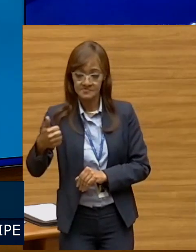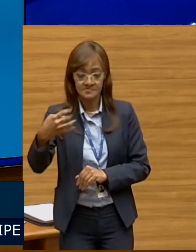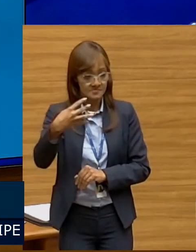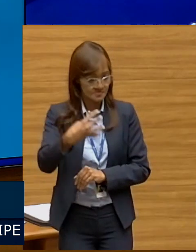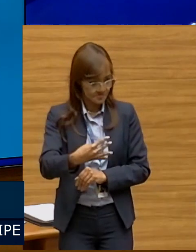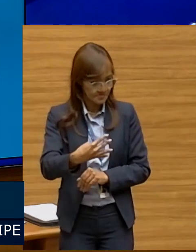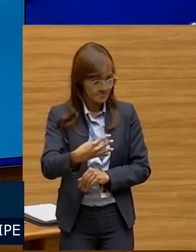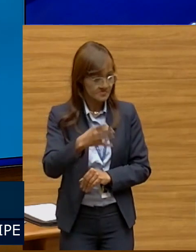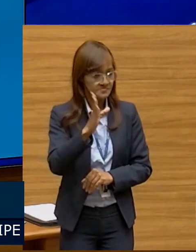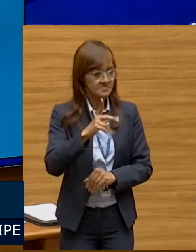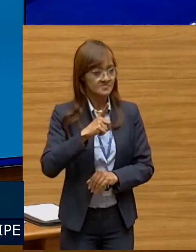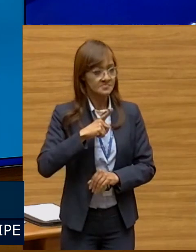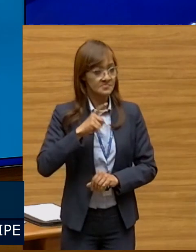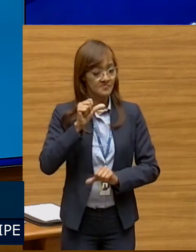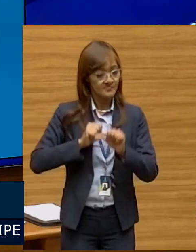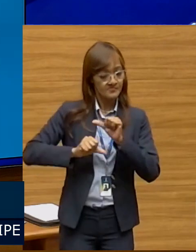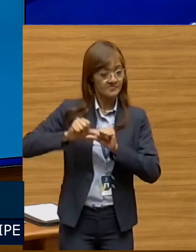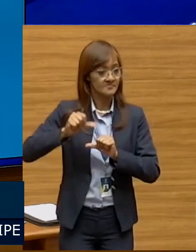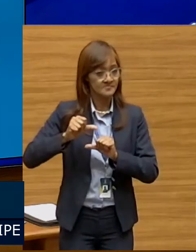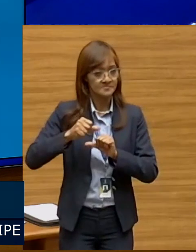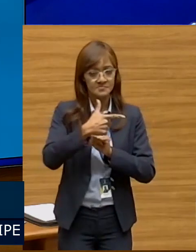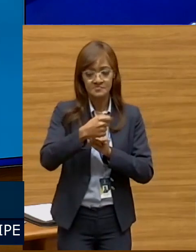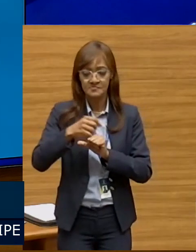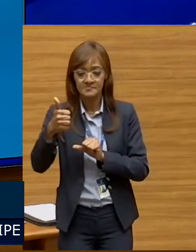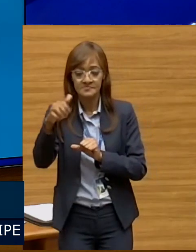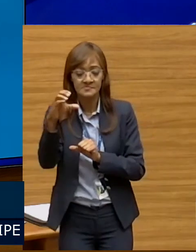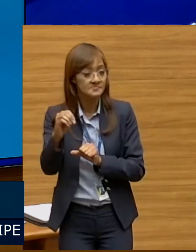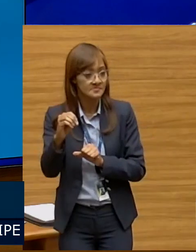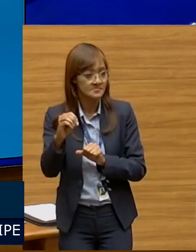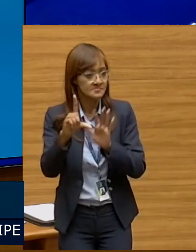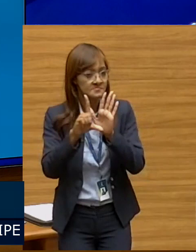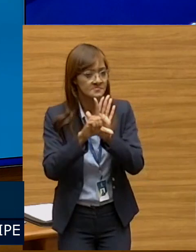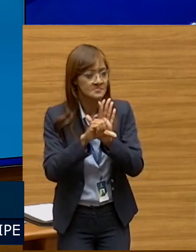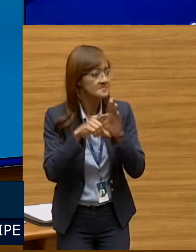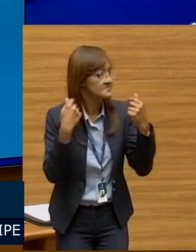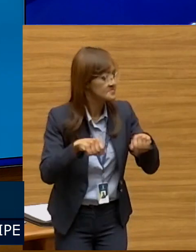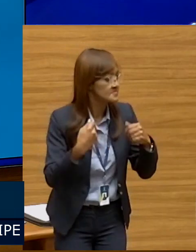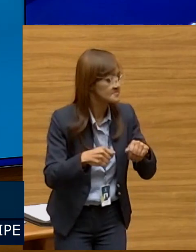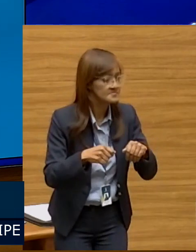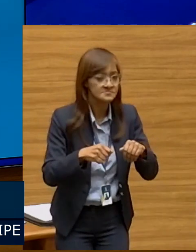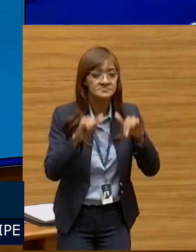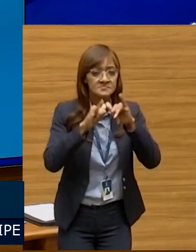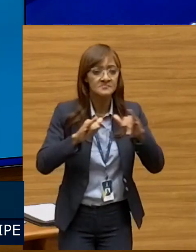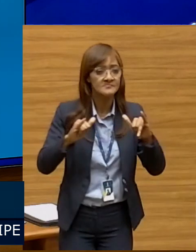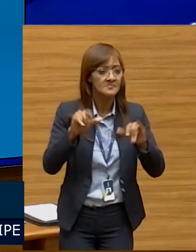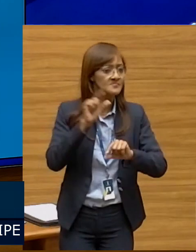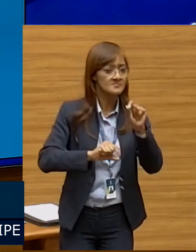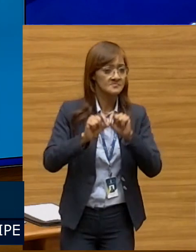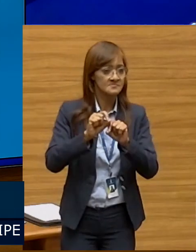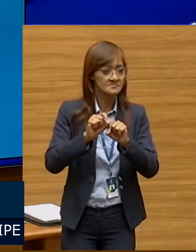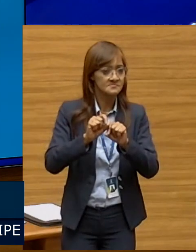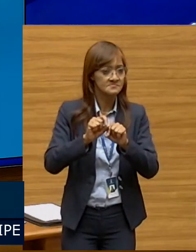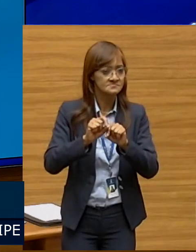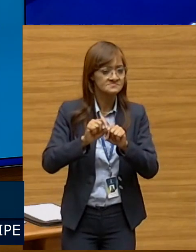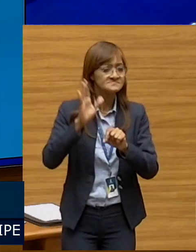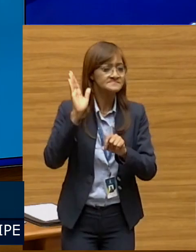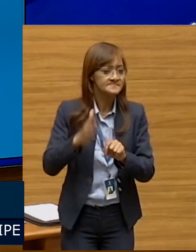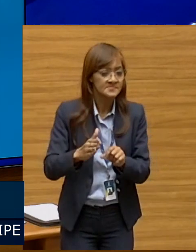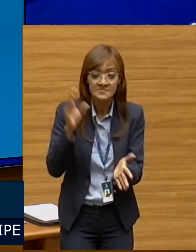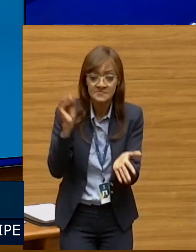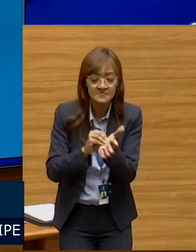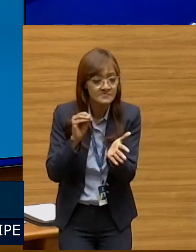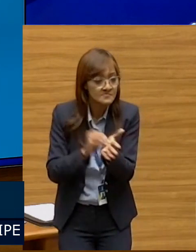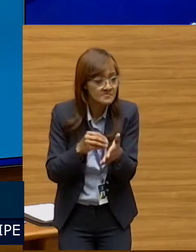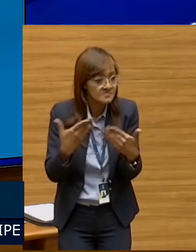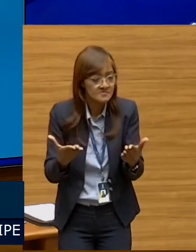5.614, que ele altera essa primeira lei de 2010. E a gente precisa falar que essa movimentação política ainda foi muito distante das necessidades